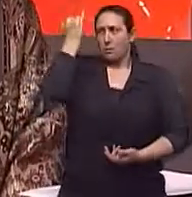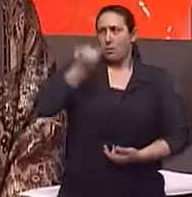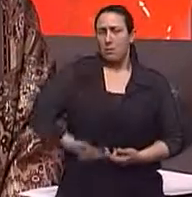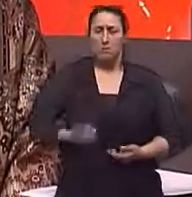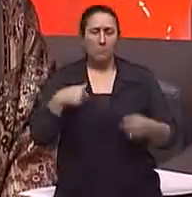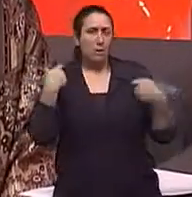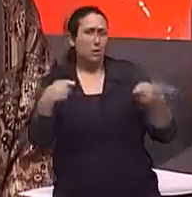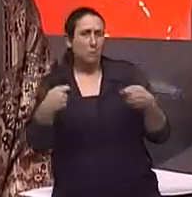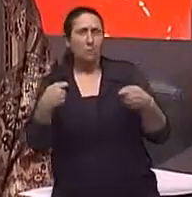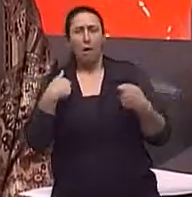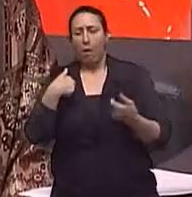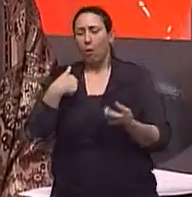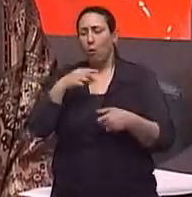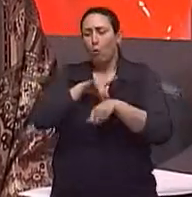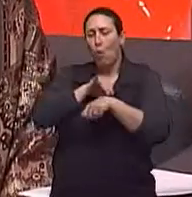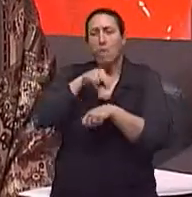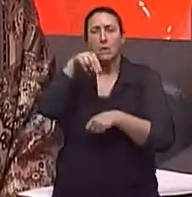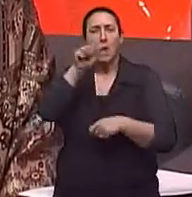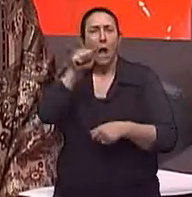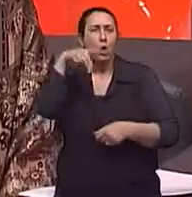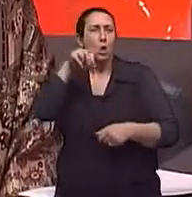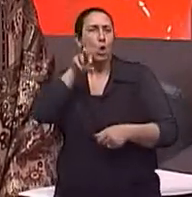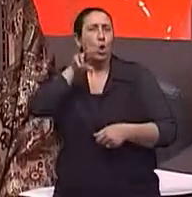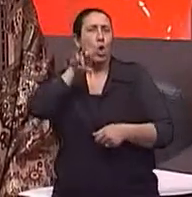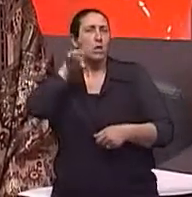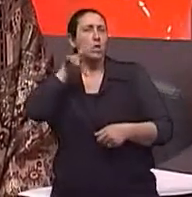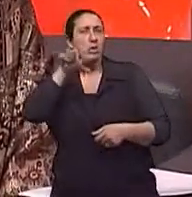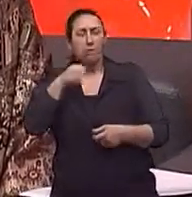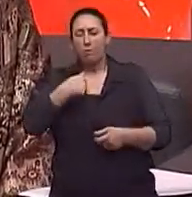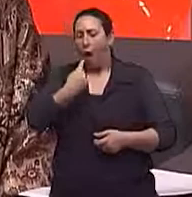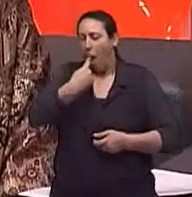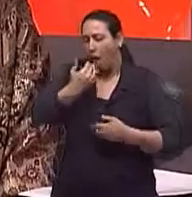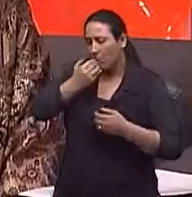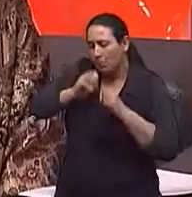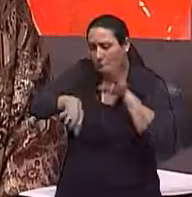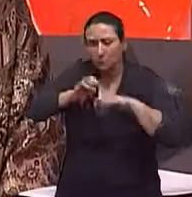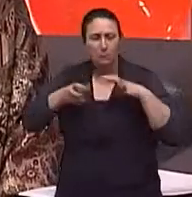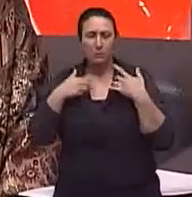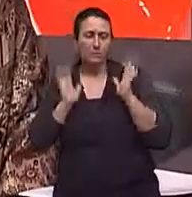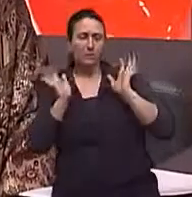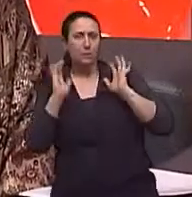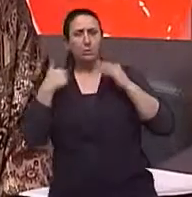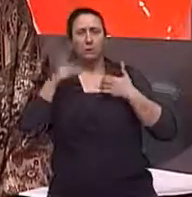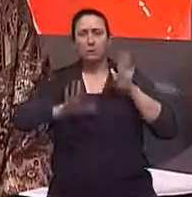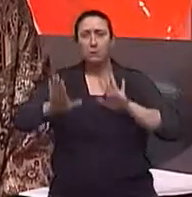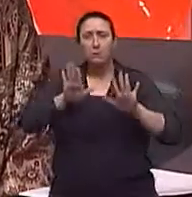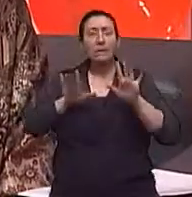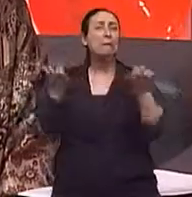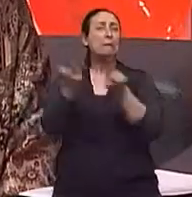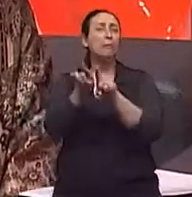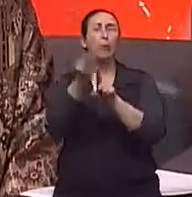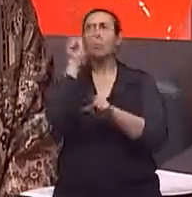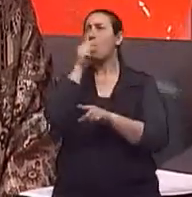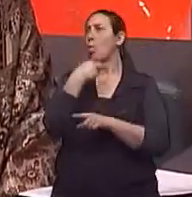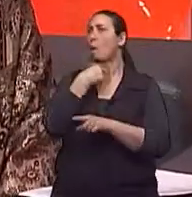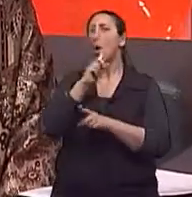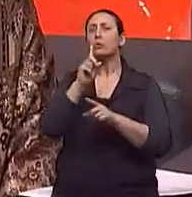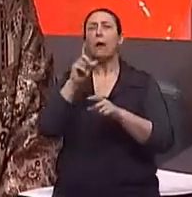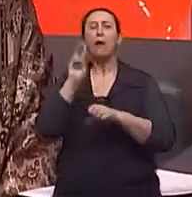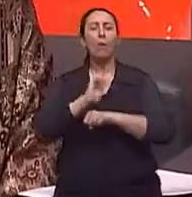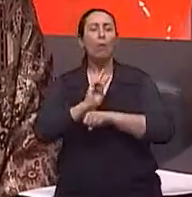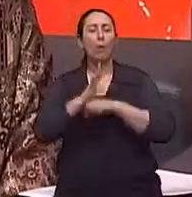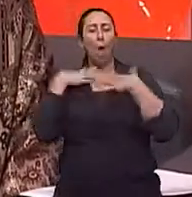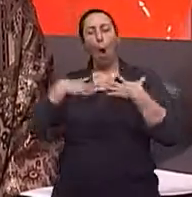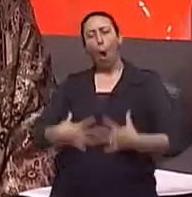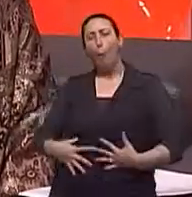na também tem toda uma questão da vulnerabilidade do corpo onde nós mulheres não podemos sair à rua na